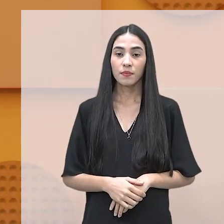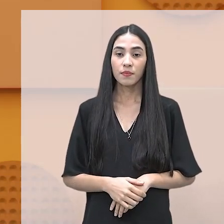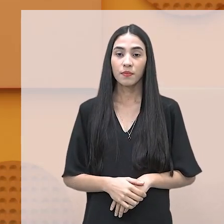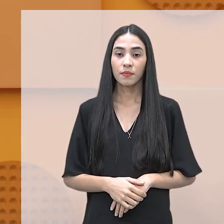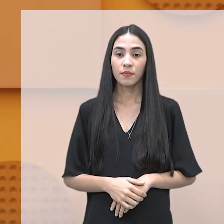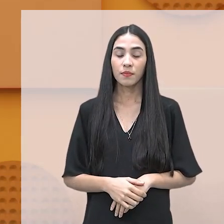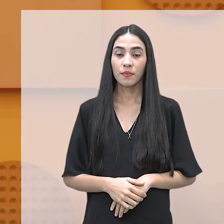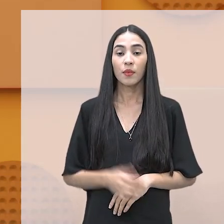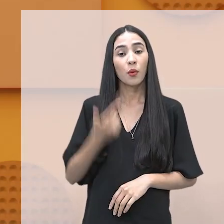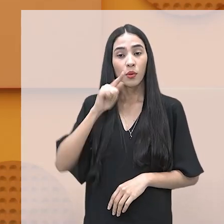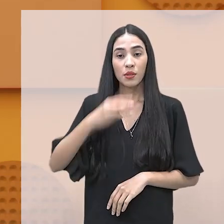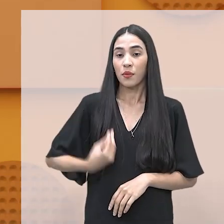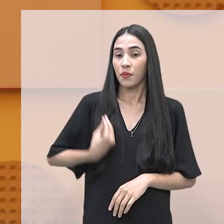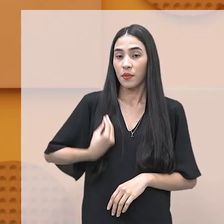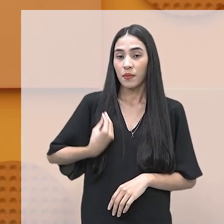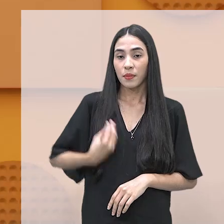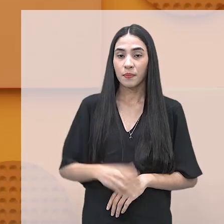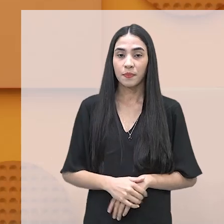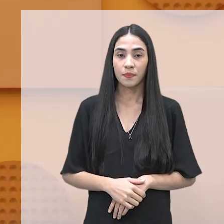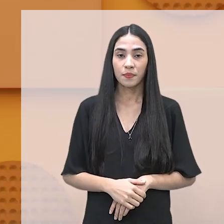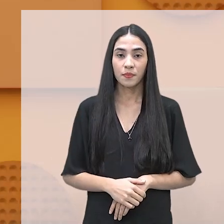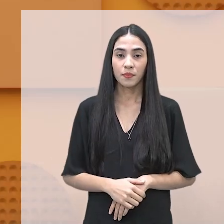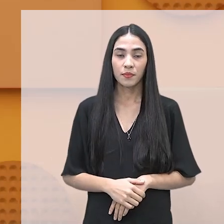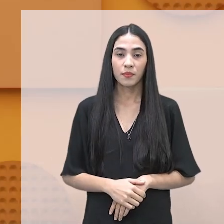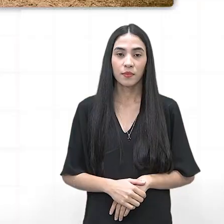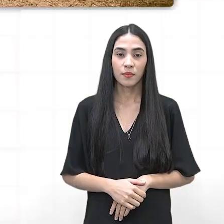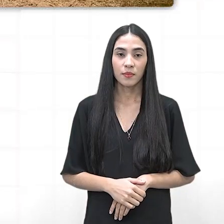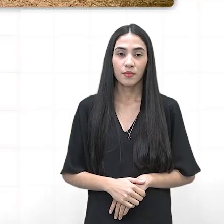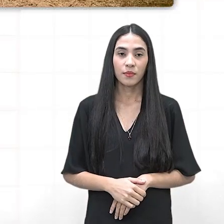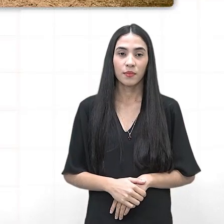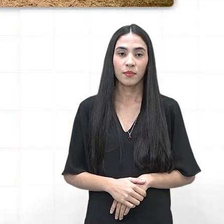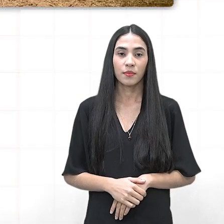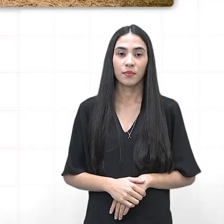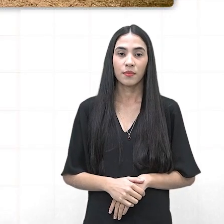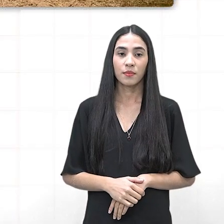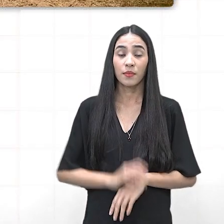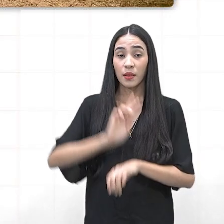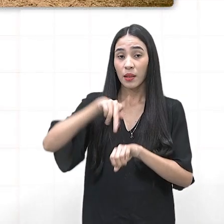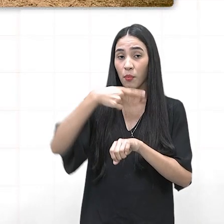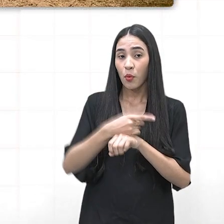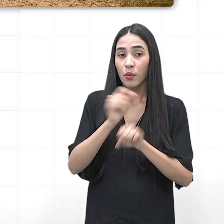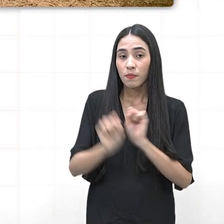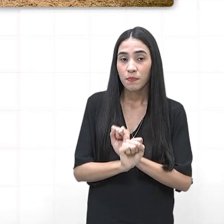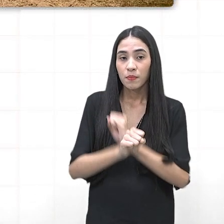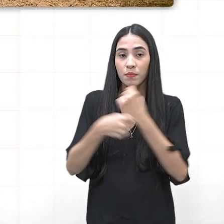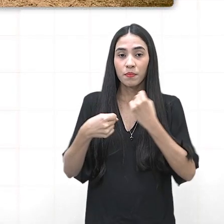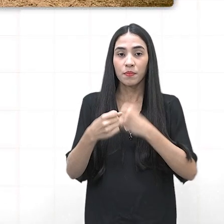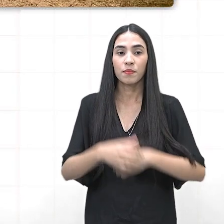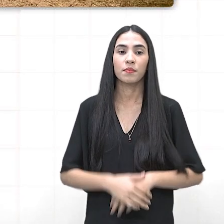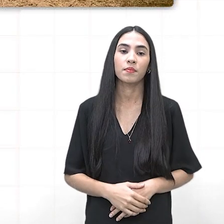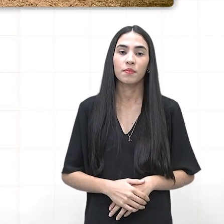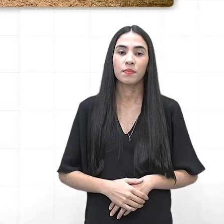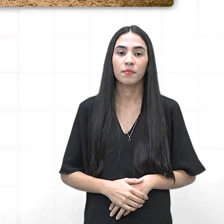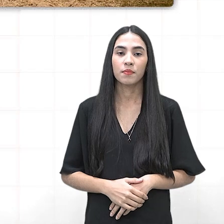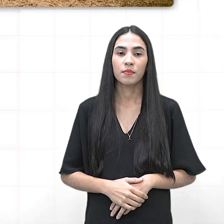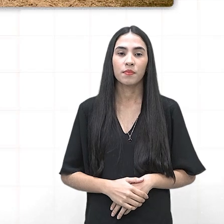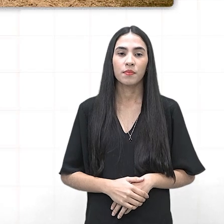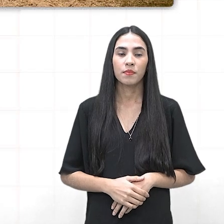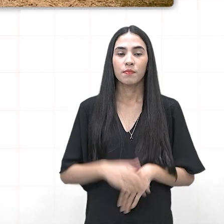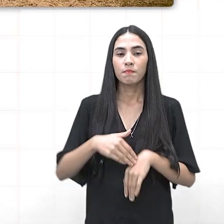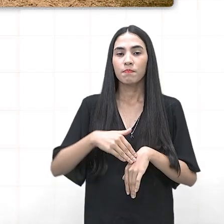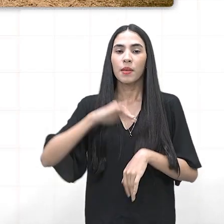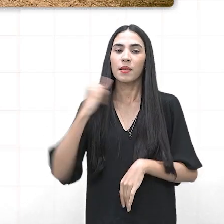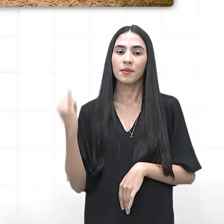sua sobrevivência. Vamos adiante com o texto. Vamos lá, galera. Logo após a abolição da escravatura, uma